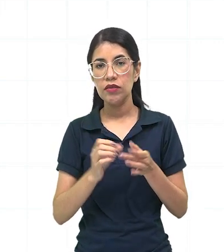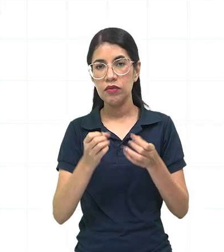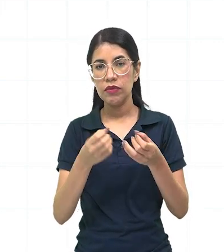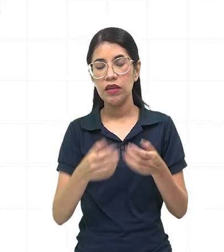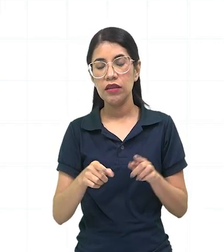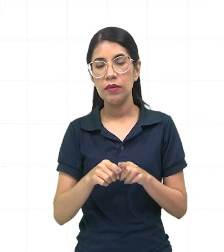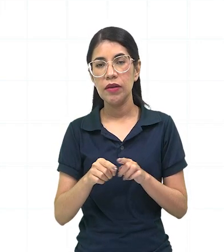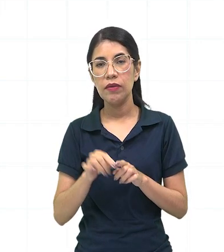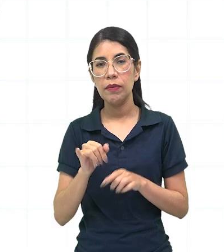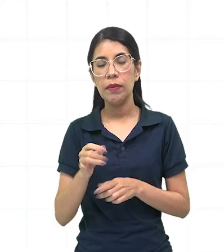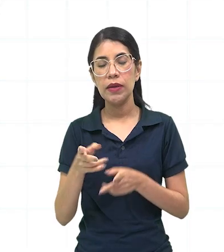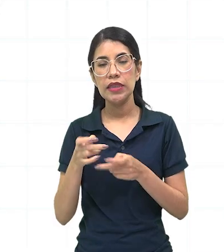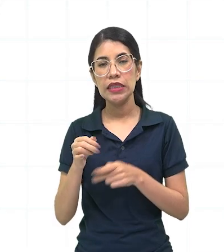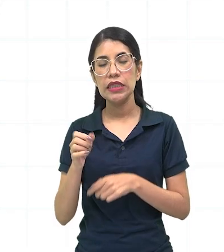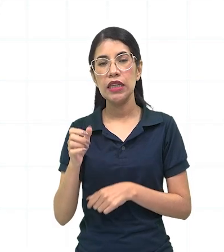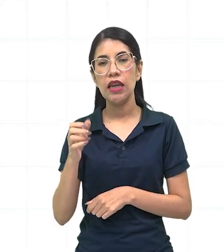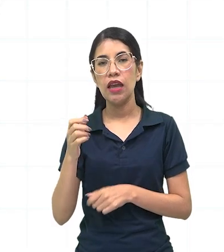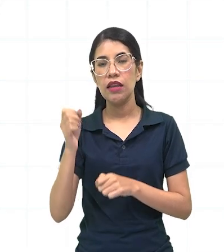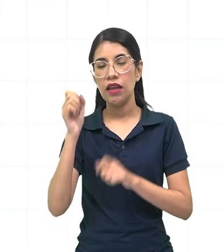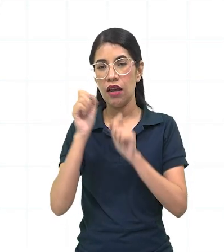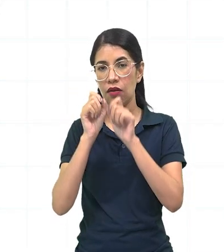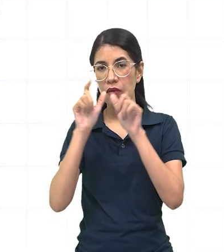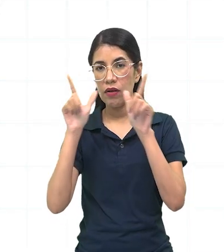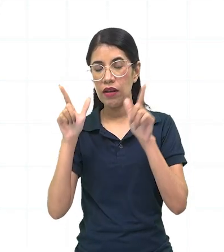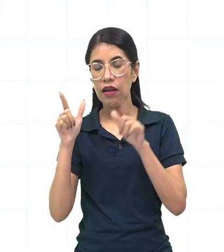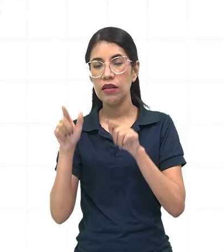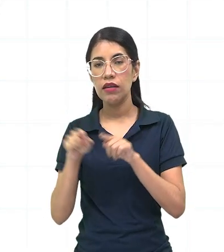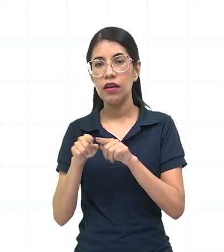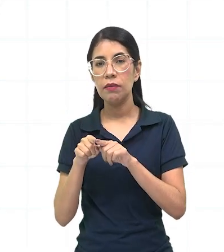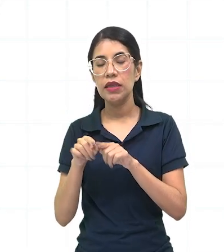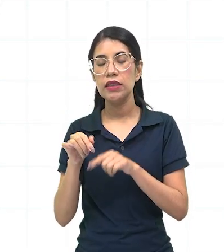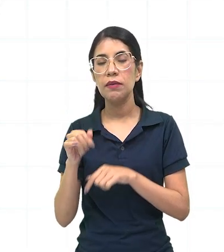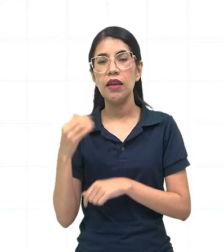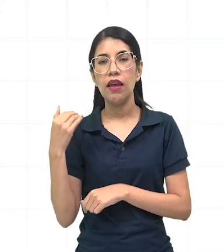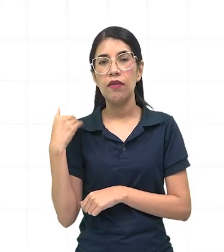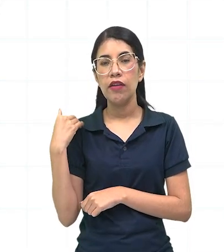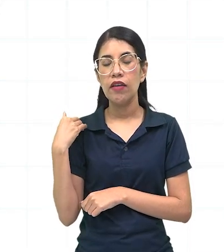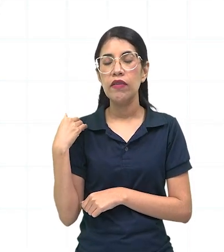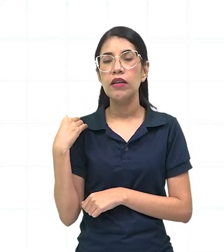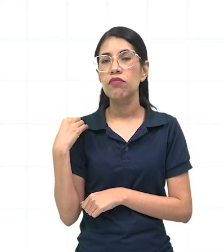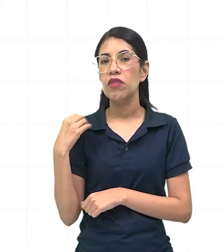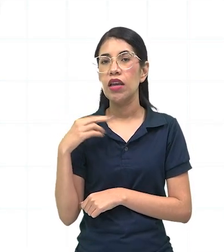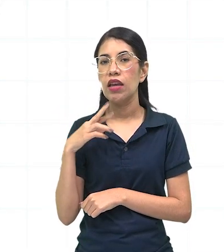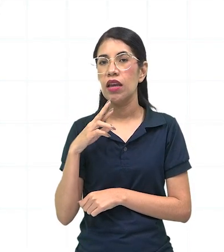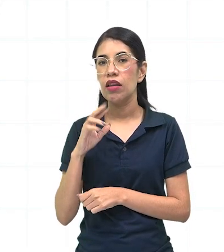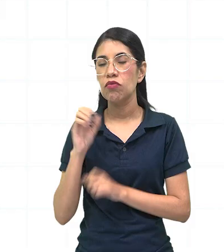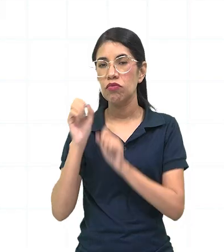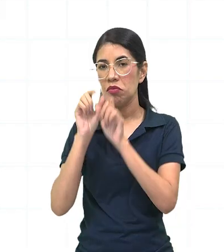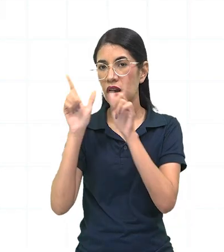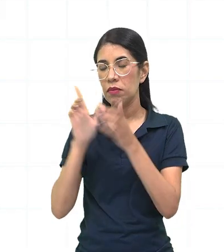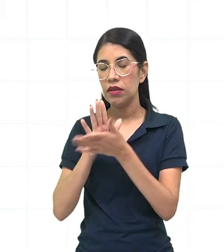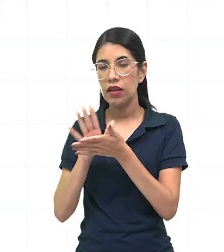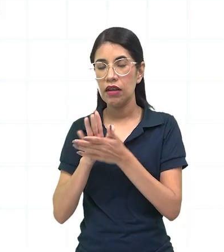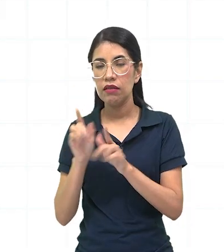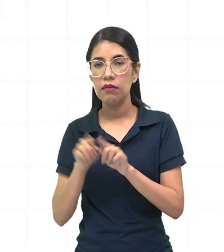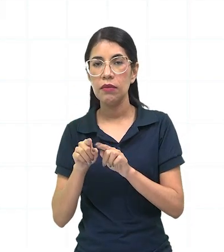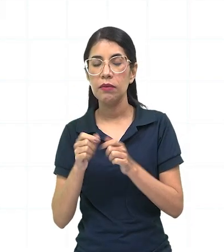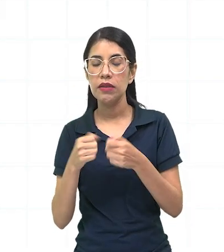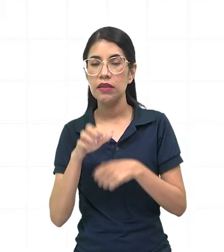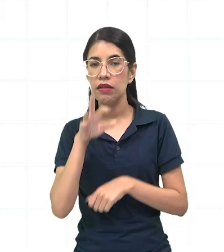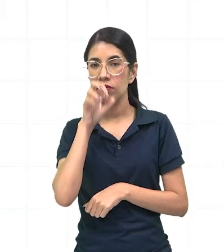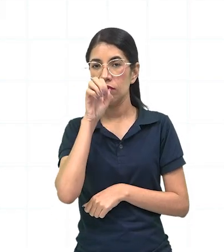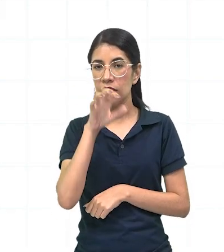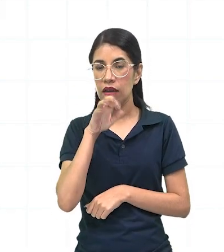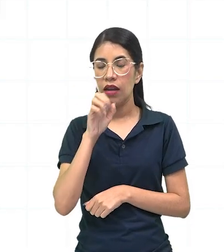nível de consciência da pessoa. Se a pessoa não responde, verifica se ela está respirando ou se ela está tendo batimentos